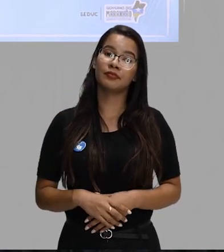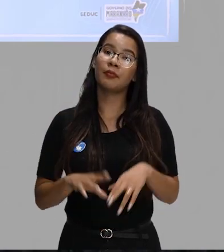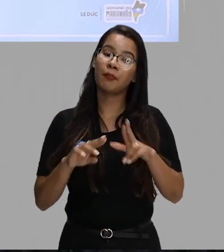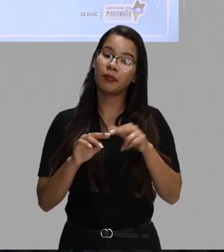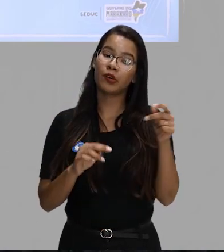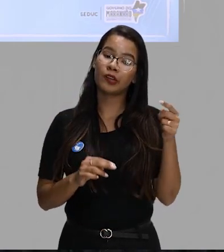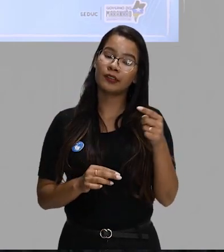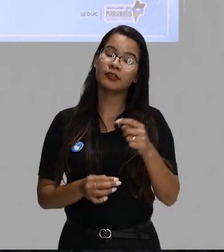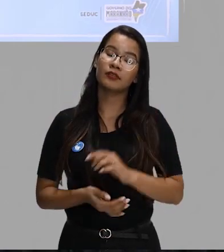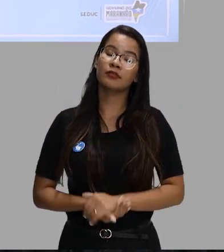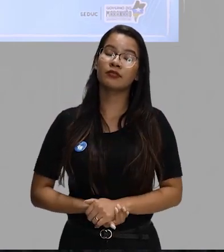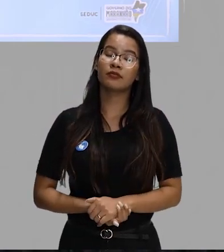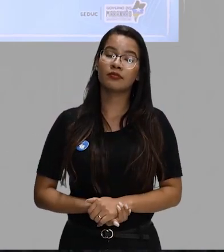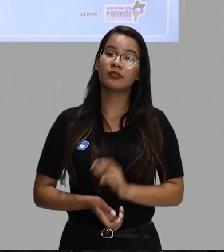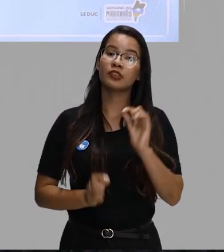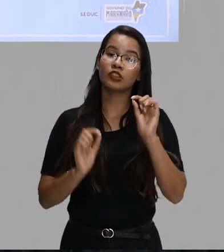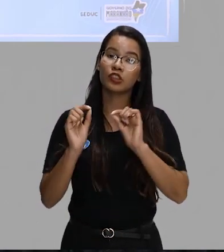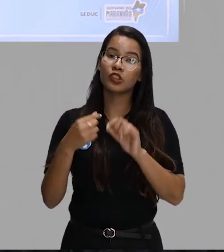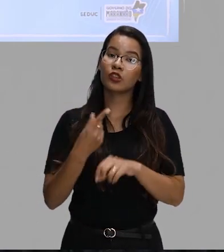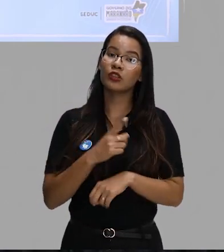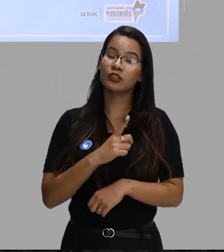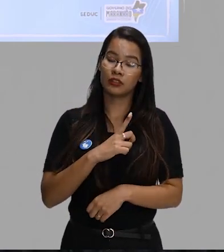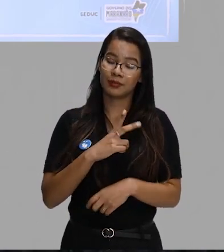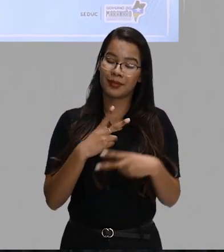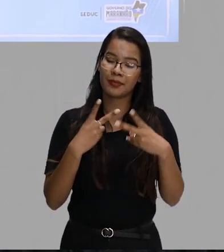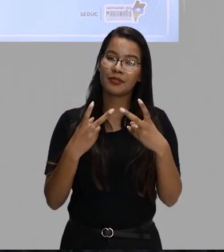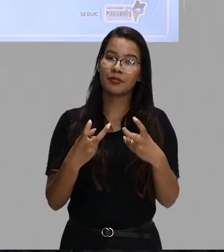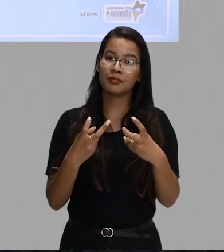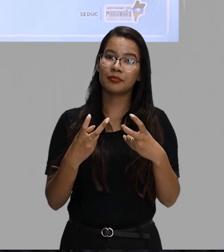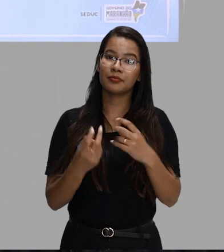que a gente tem a percepção,